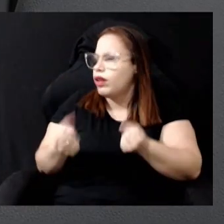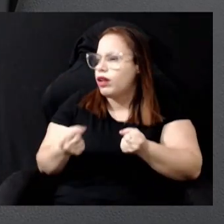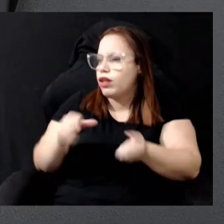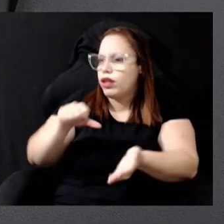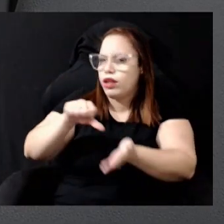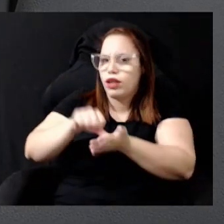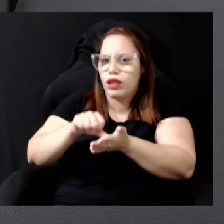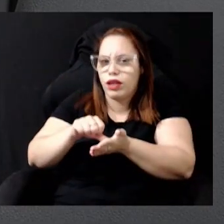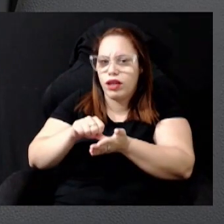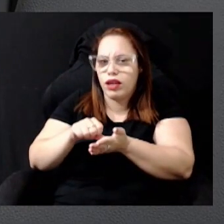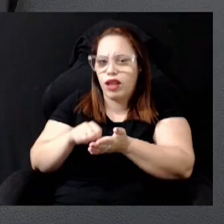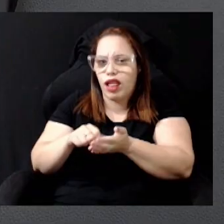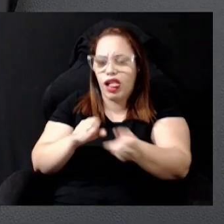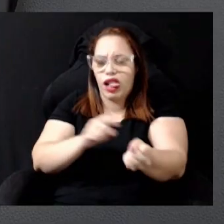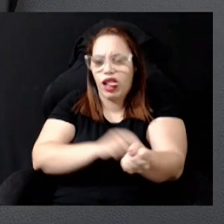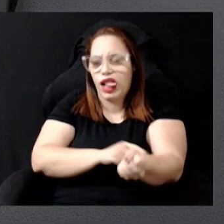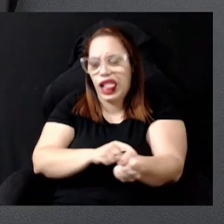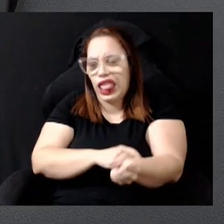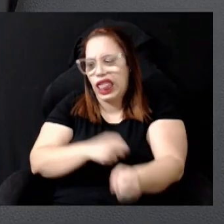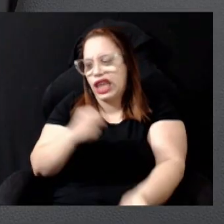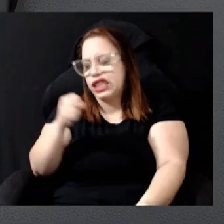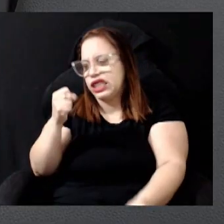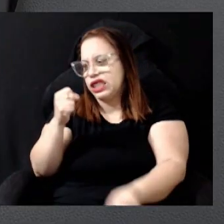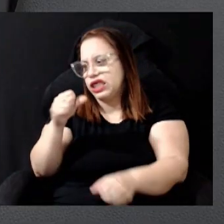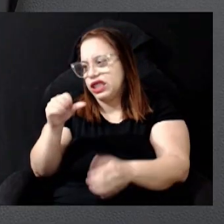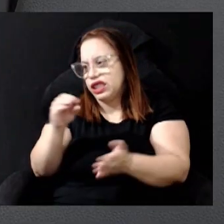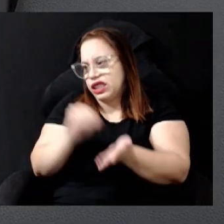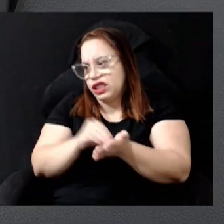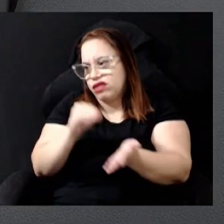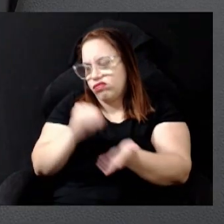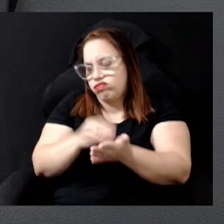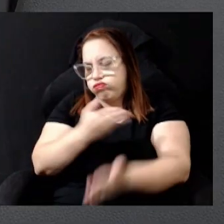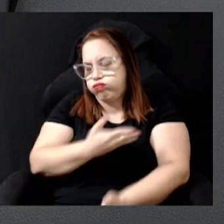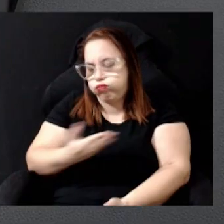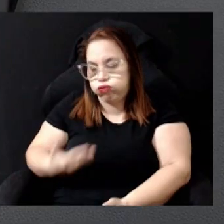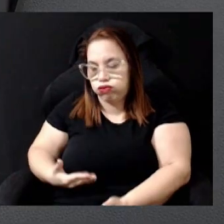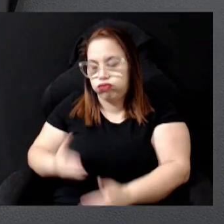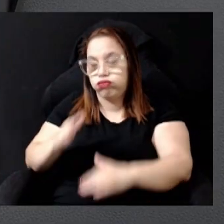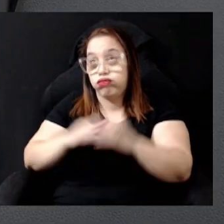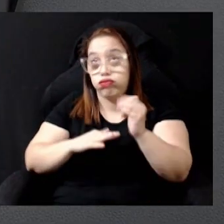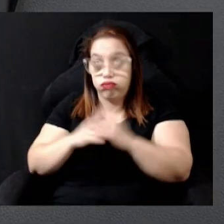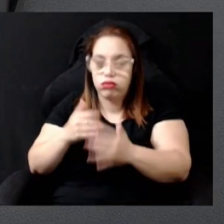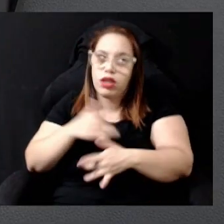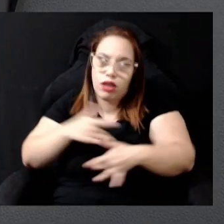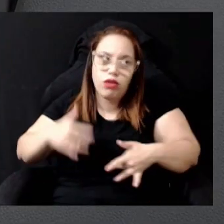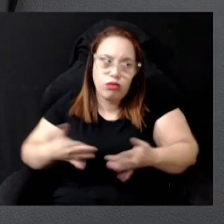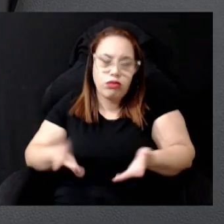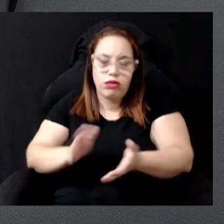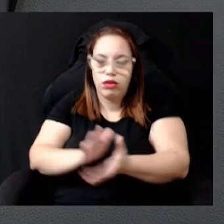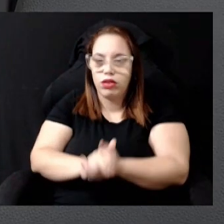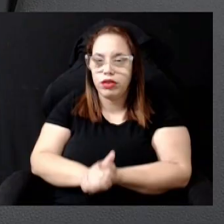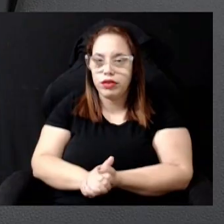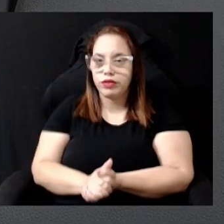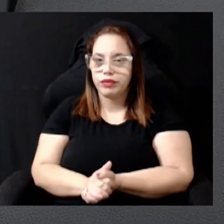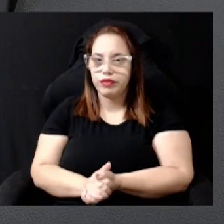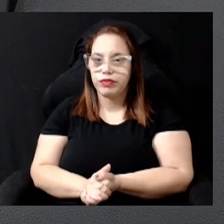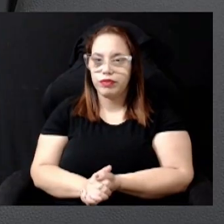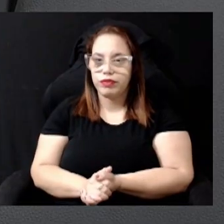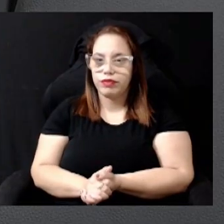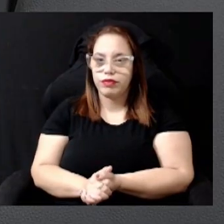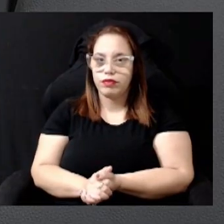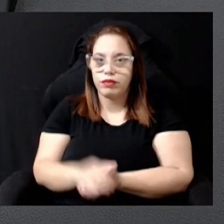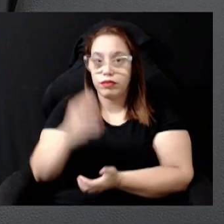com a falta de um serviço público de relevância da saúde. E ela sempre trabalhou, a irmã Dilce,